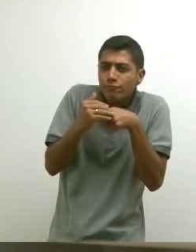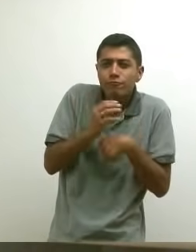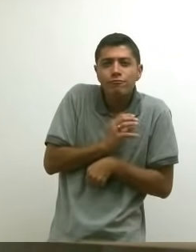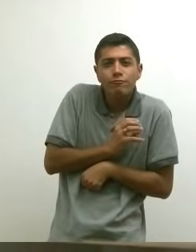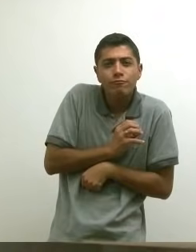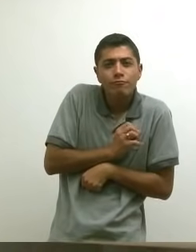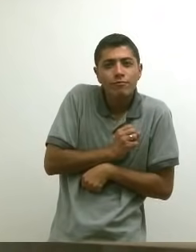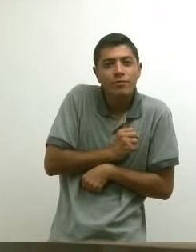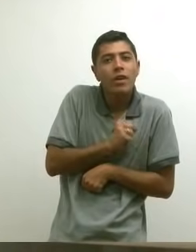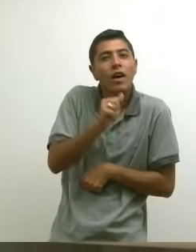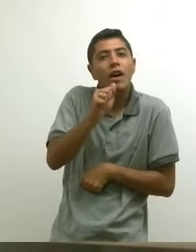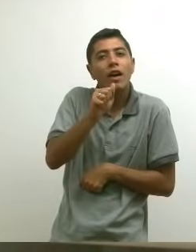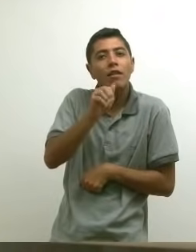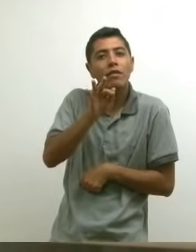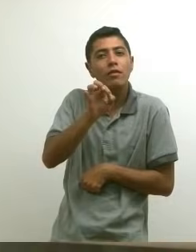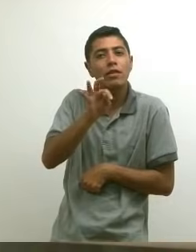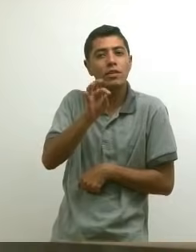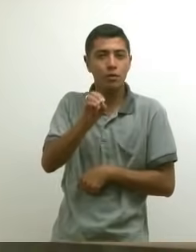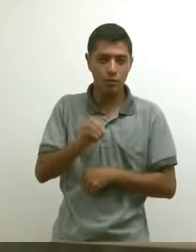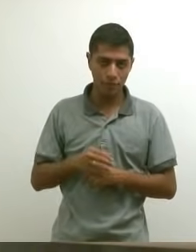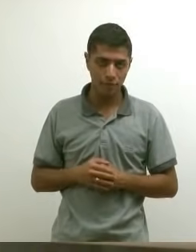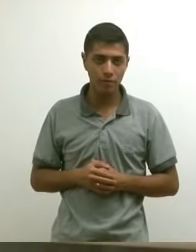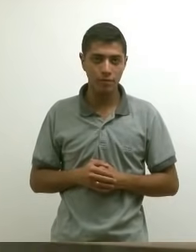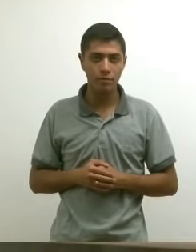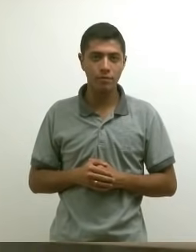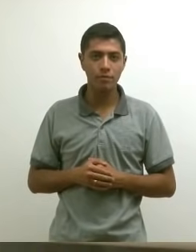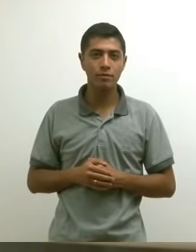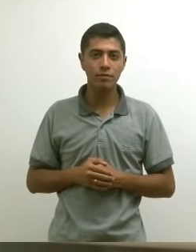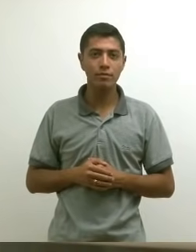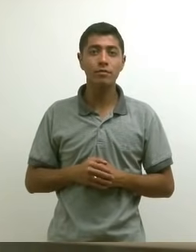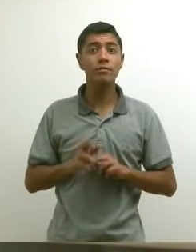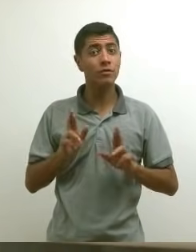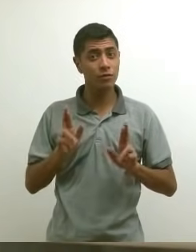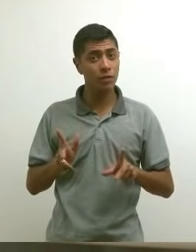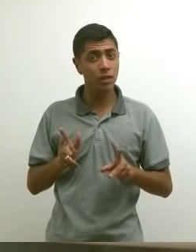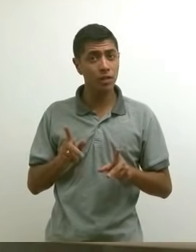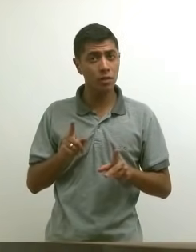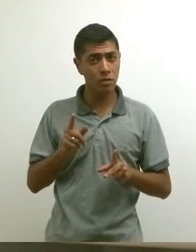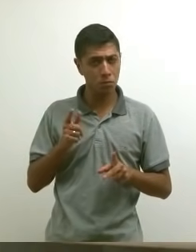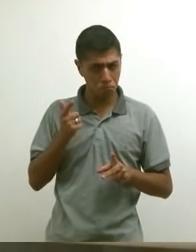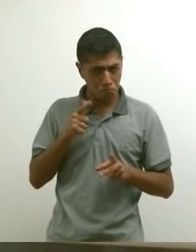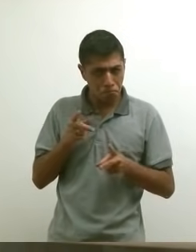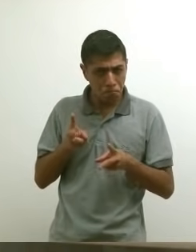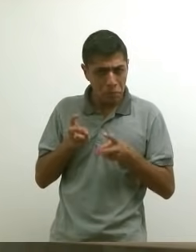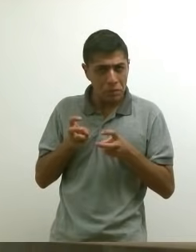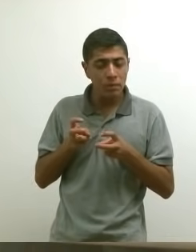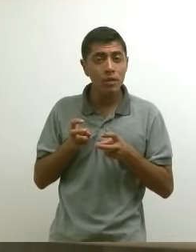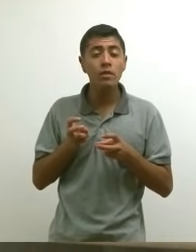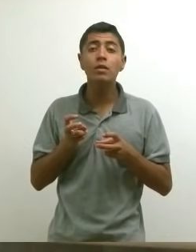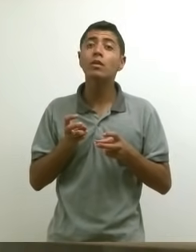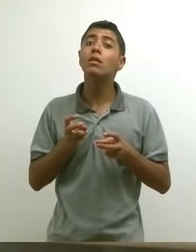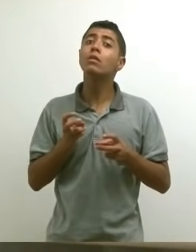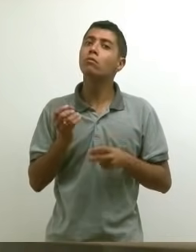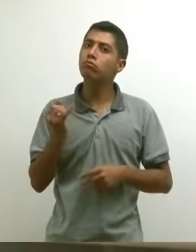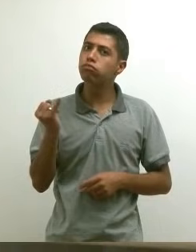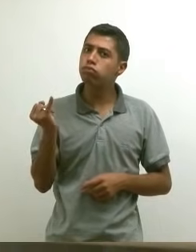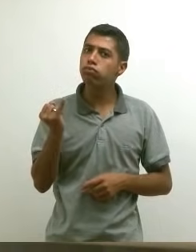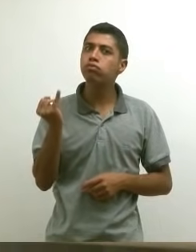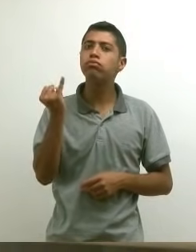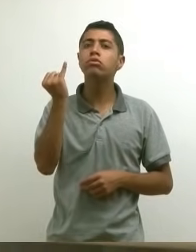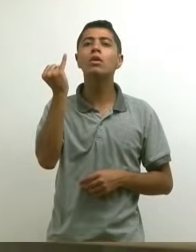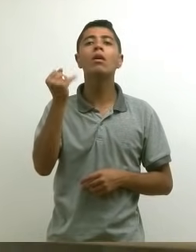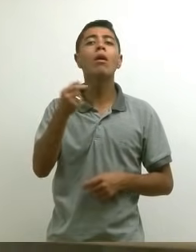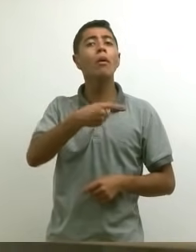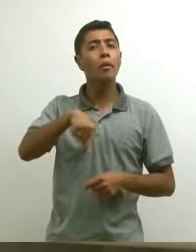na alma enquanto a minha infância e à terceira infância tenha sua ascensão desses conseguiram perceber que é muito importante a gente